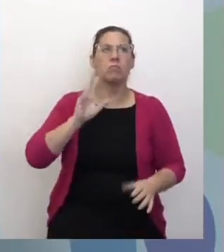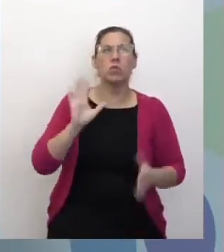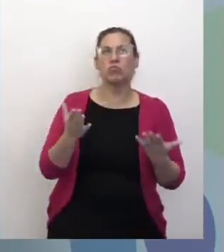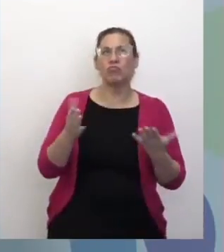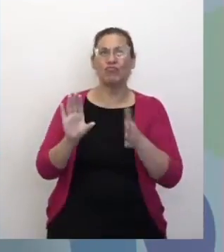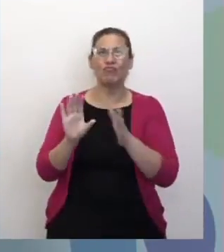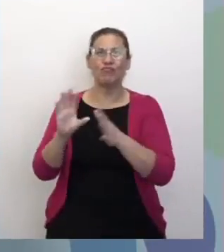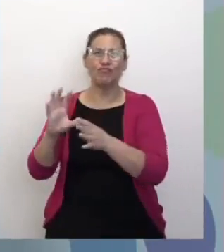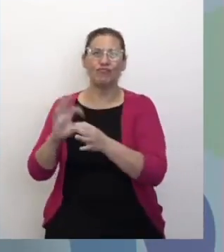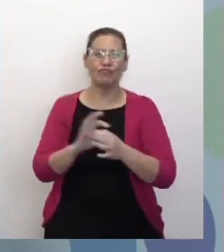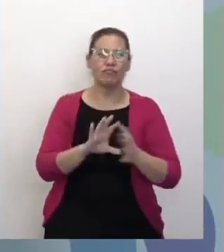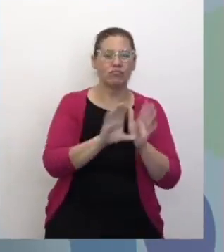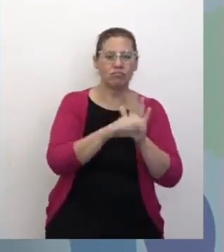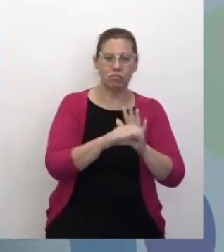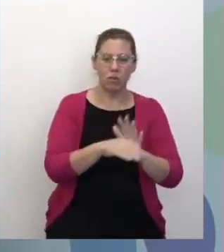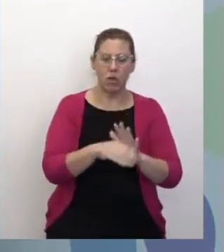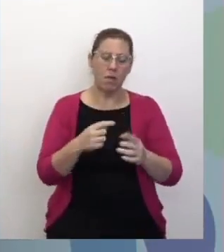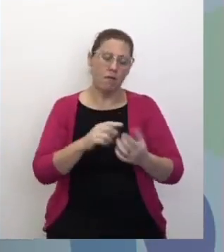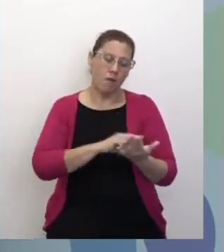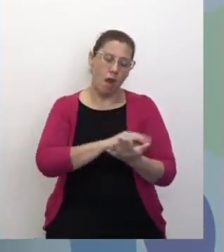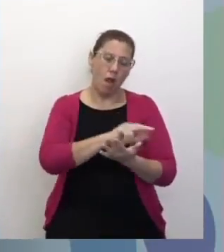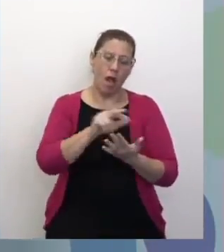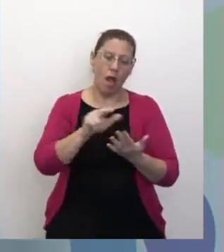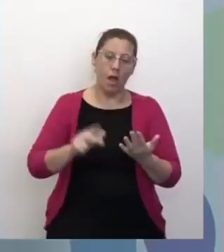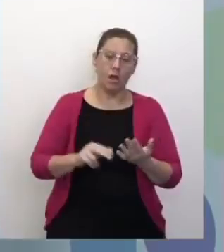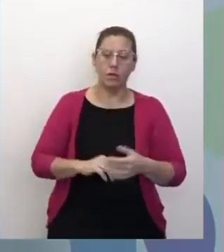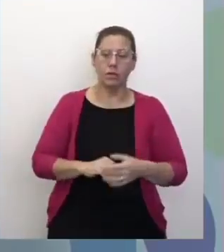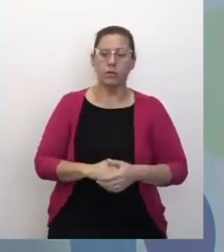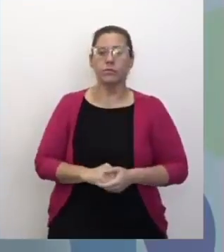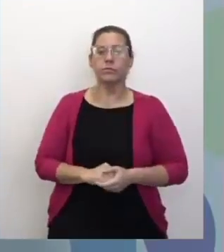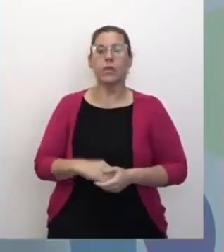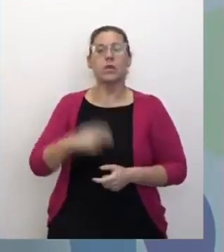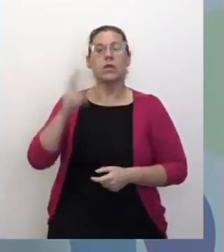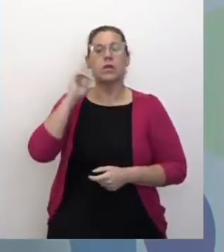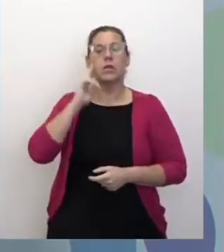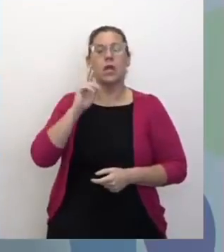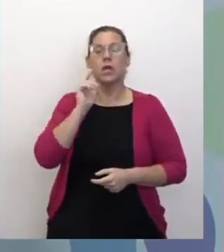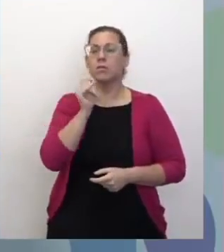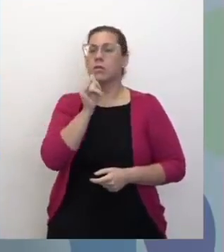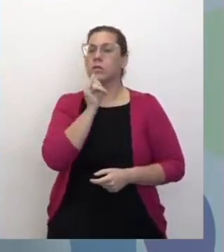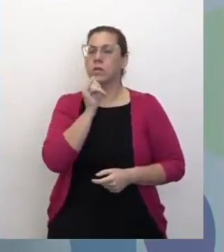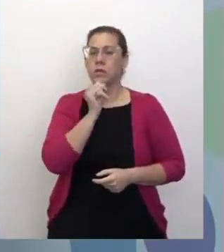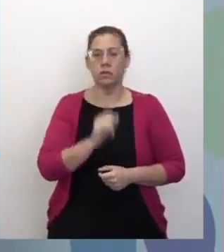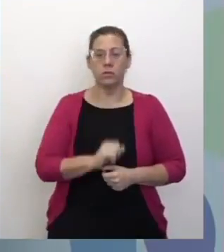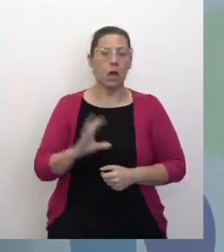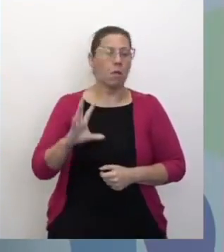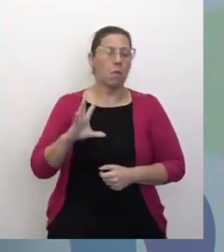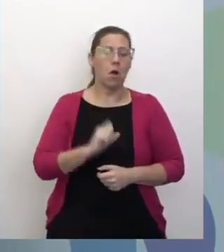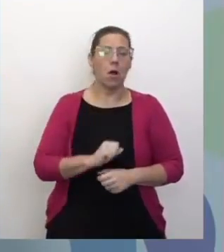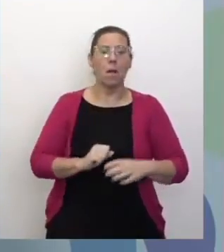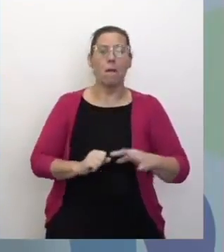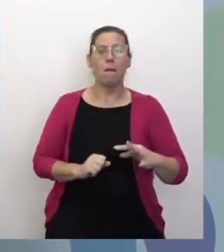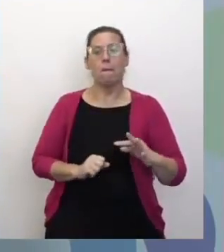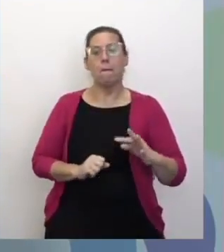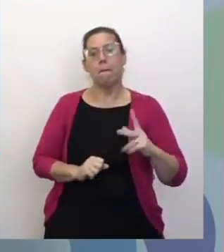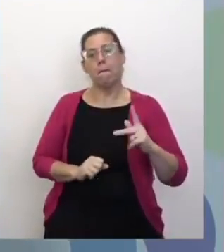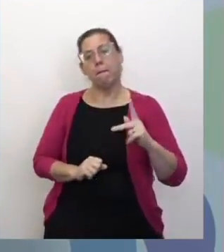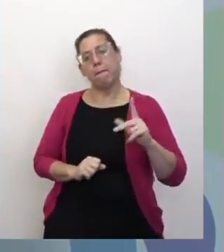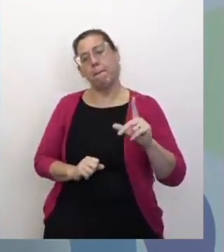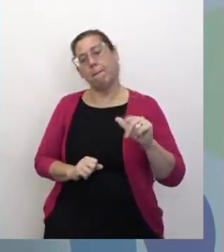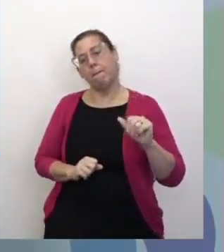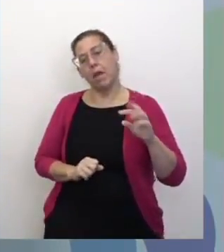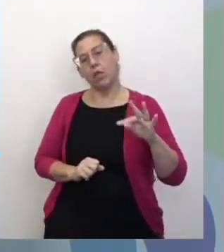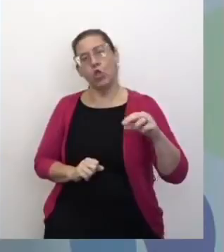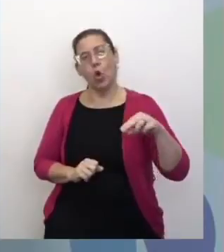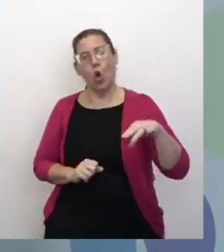concepções, porque estamos falando de várias concepções ao longo da história. Eu lembro, por exemplo, do amor platônico, né, que é uma concepção que não falamos